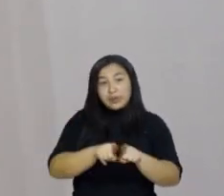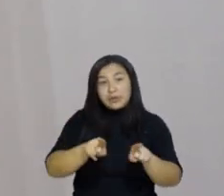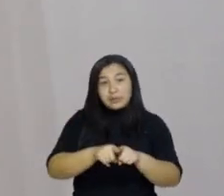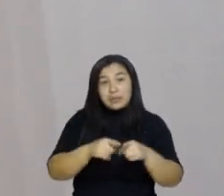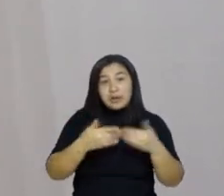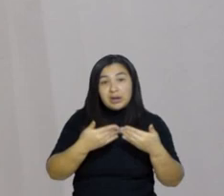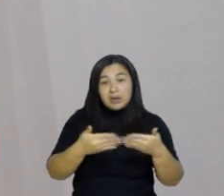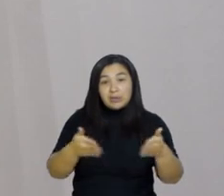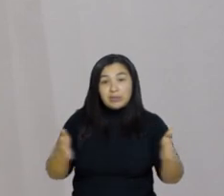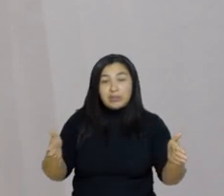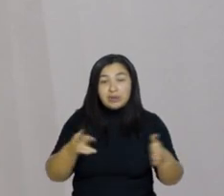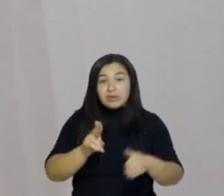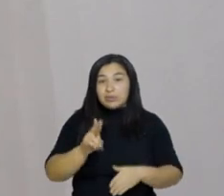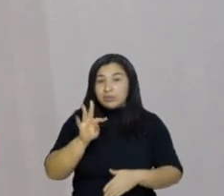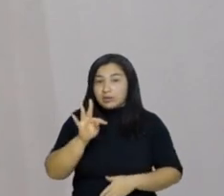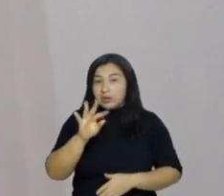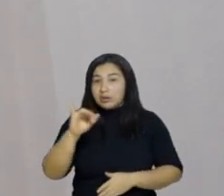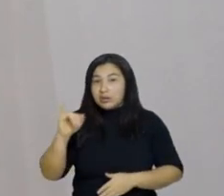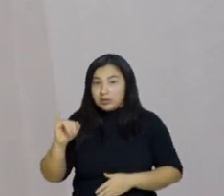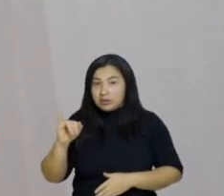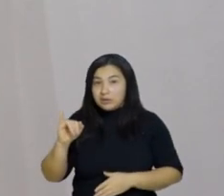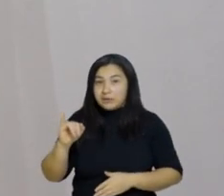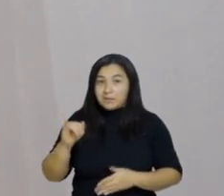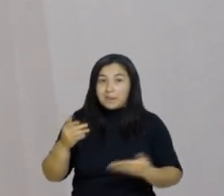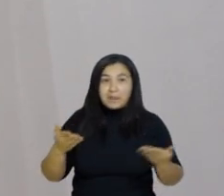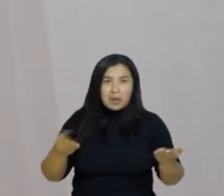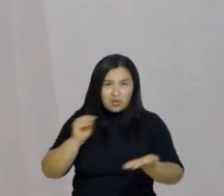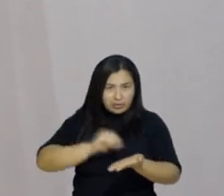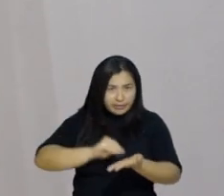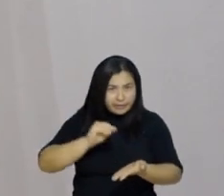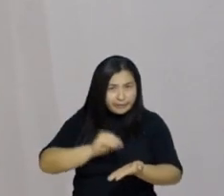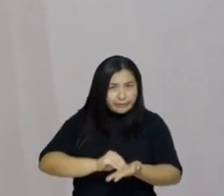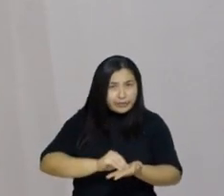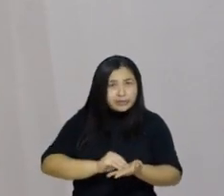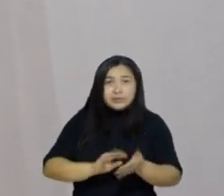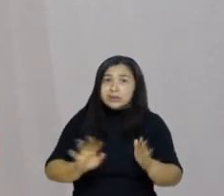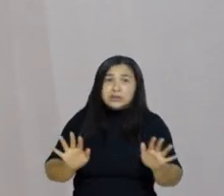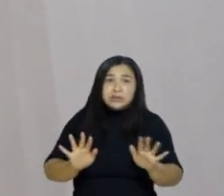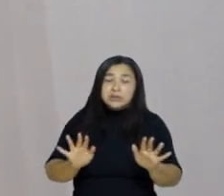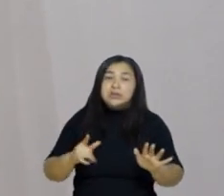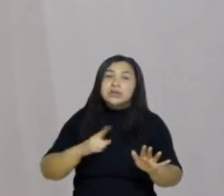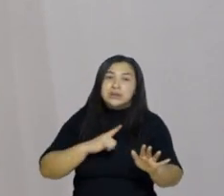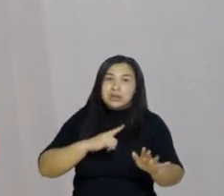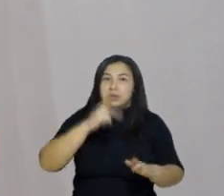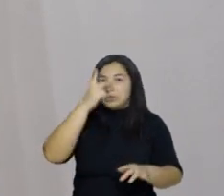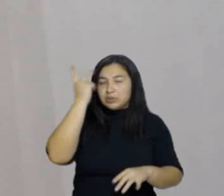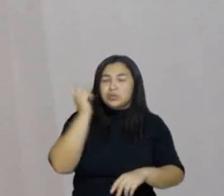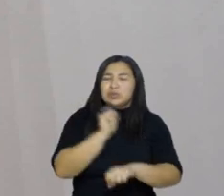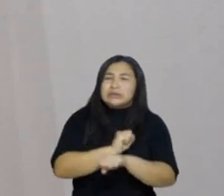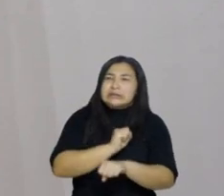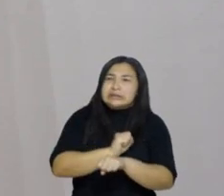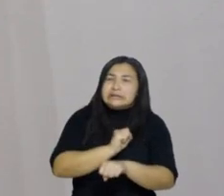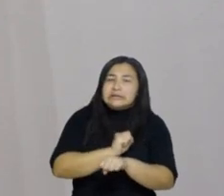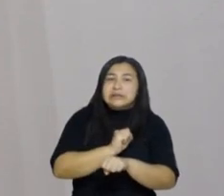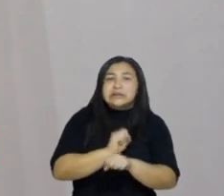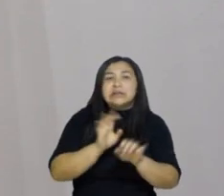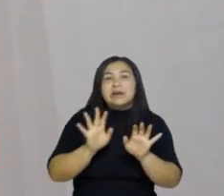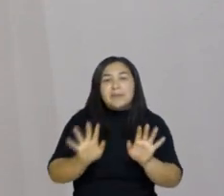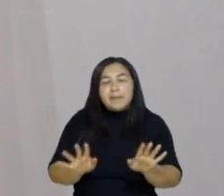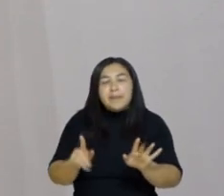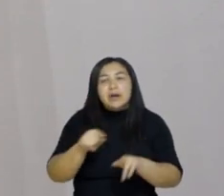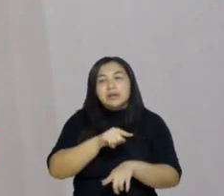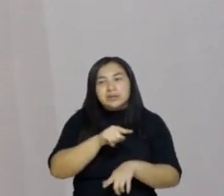UTI, e hoje, como ela diz, não está faltando. Claro, tem gente esperando? Tem. Mas está sendo